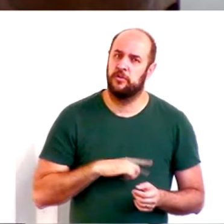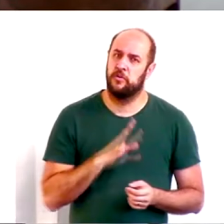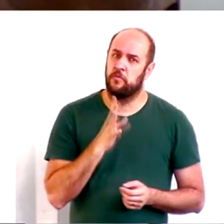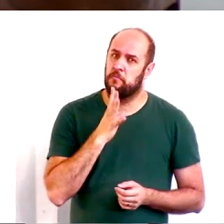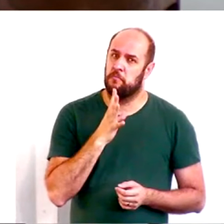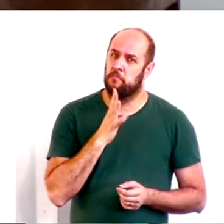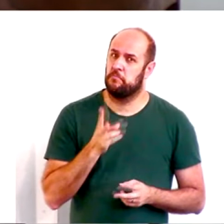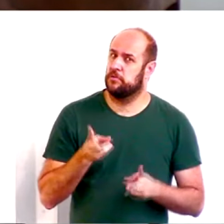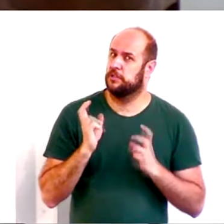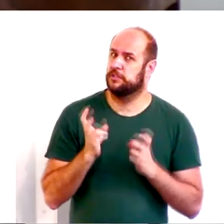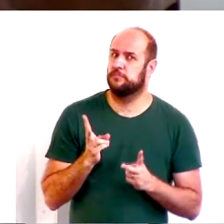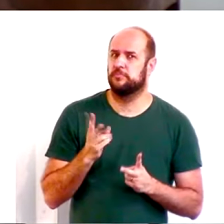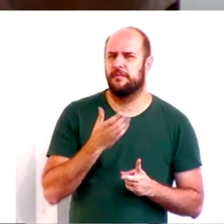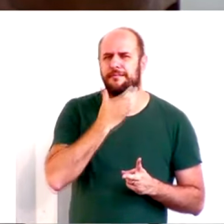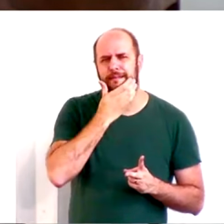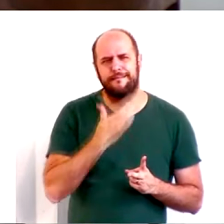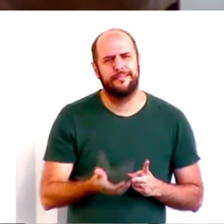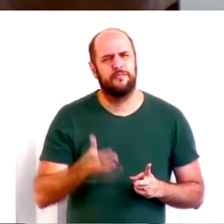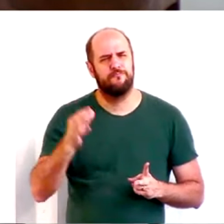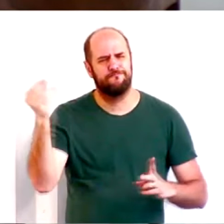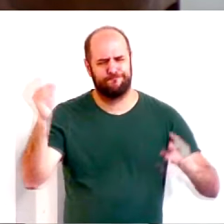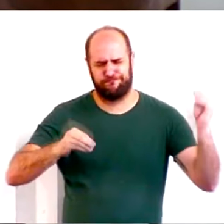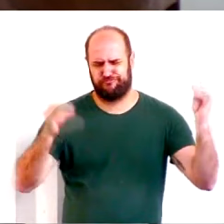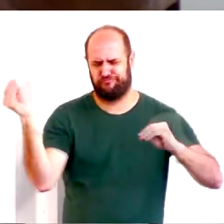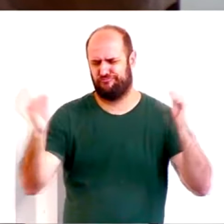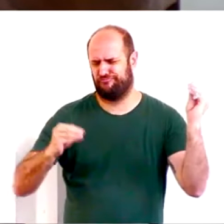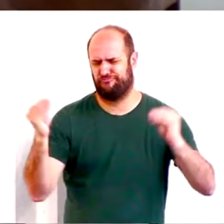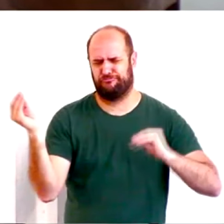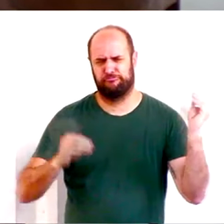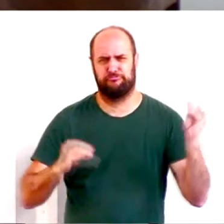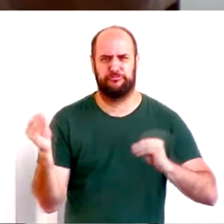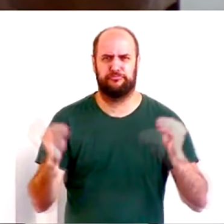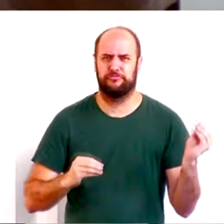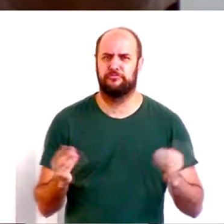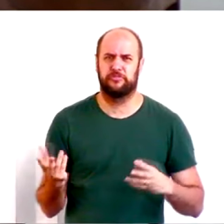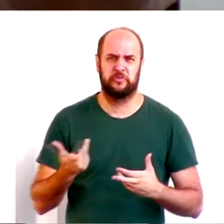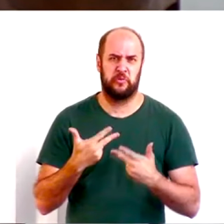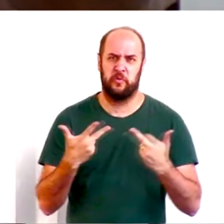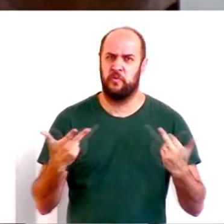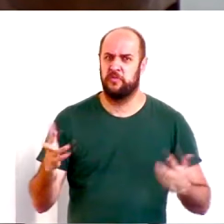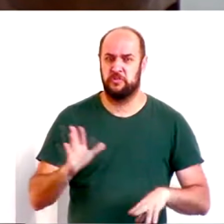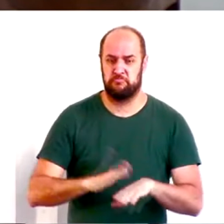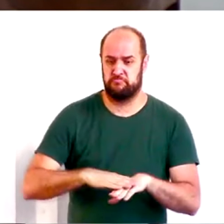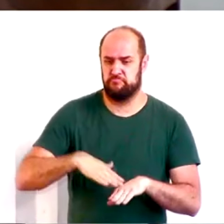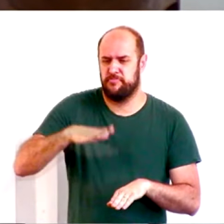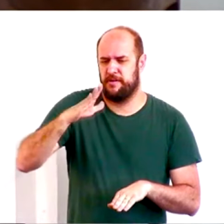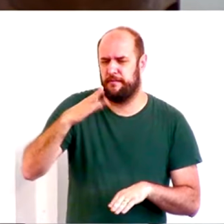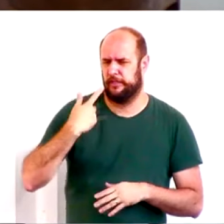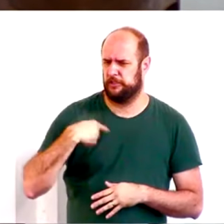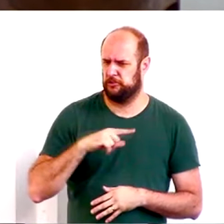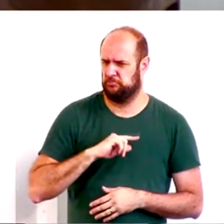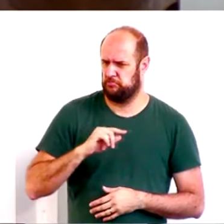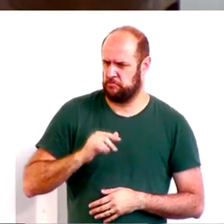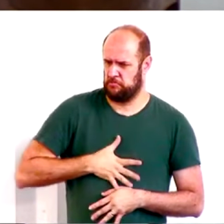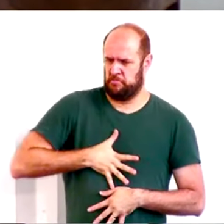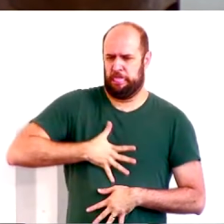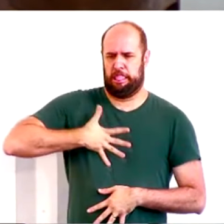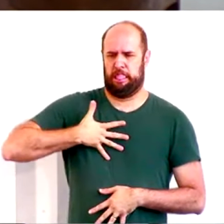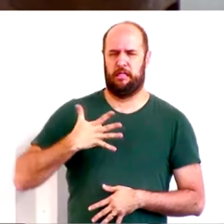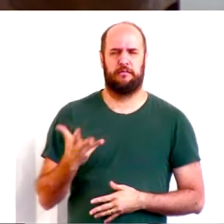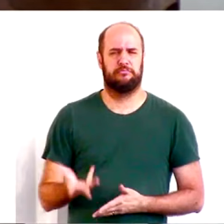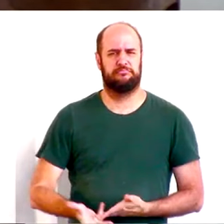em si tem tantos adereços tantas coisas colocadas nele que nos causam alguma aflição